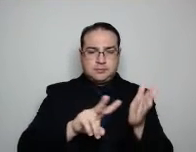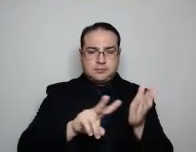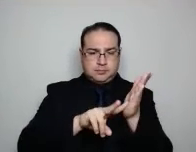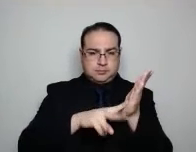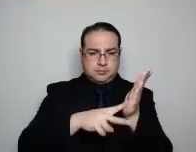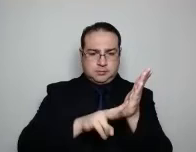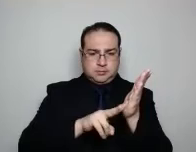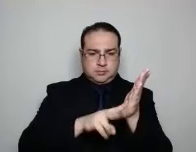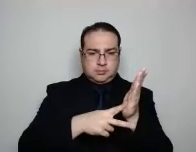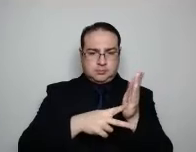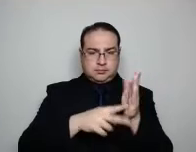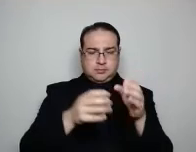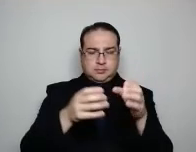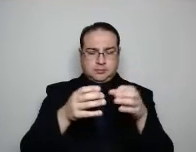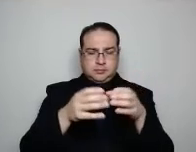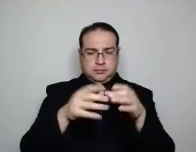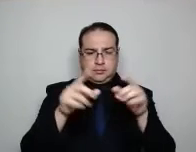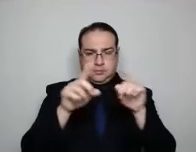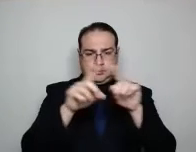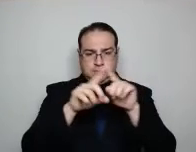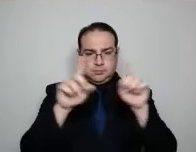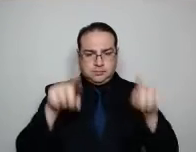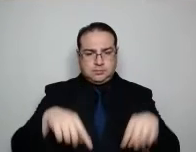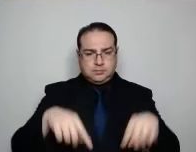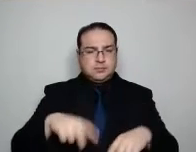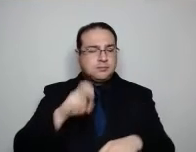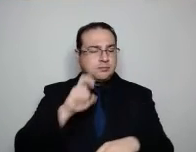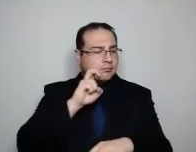Soares da Rocha Filho, está presente?